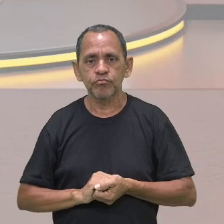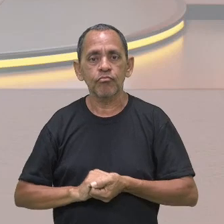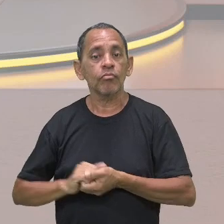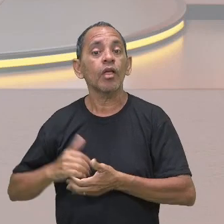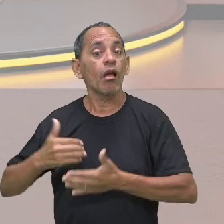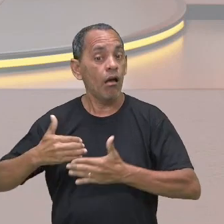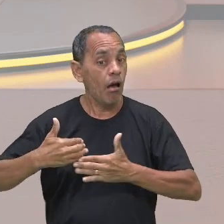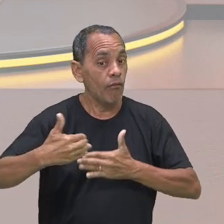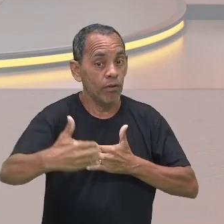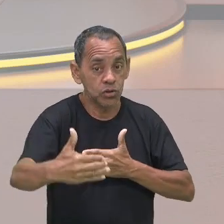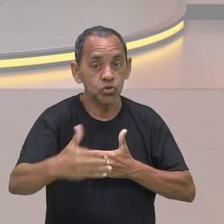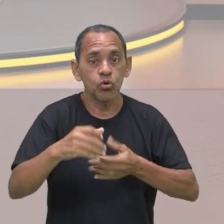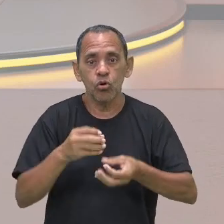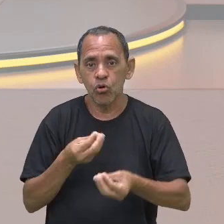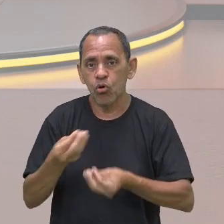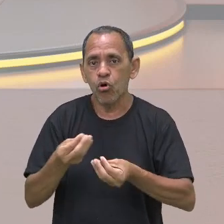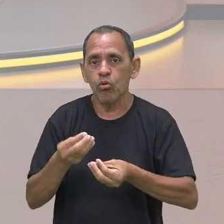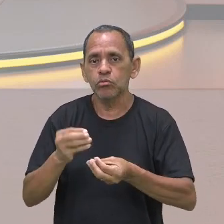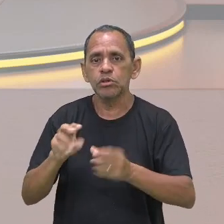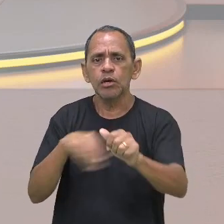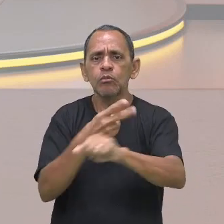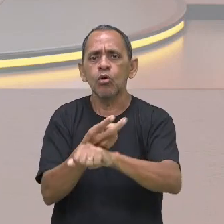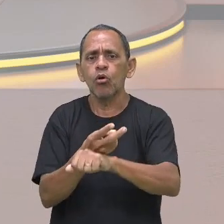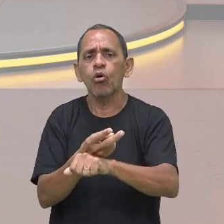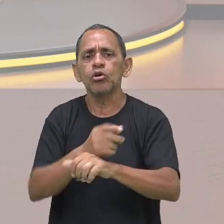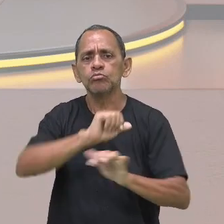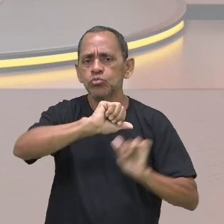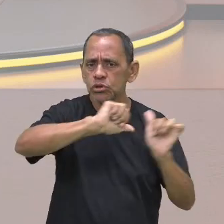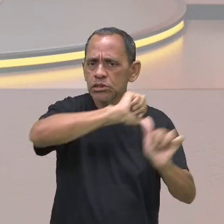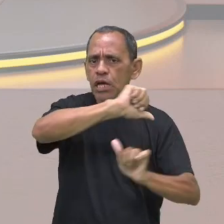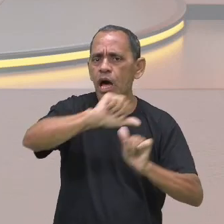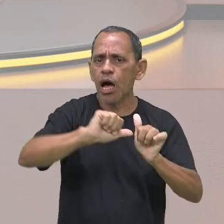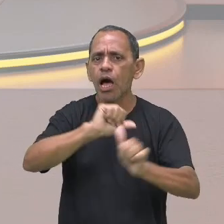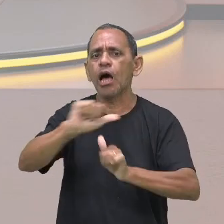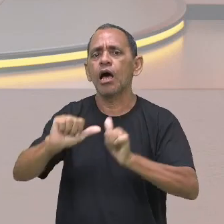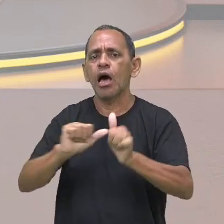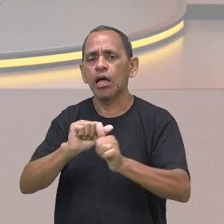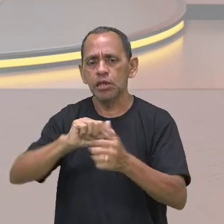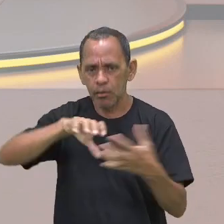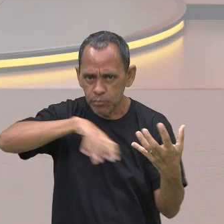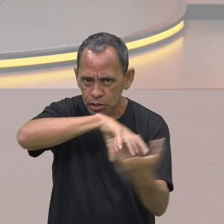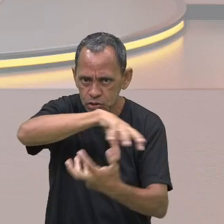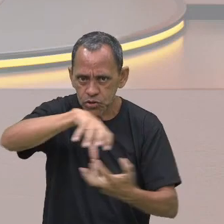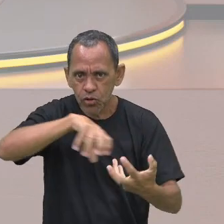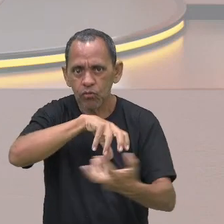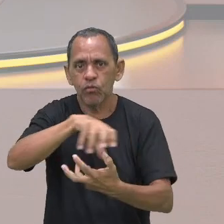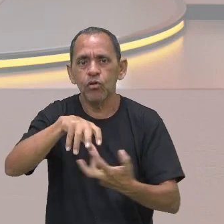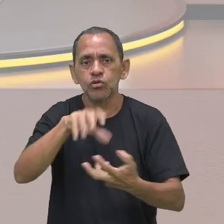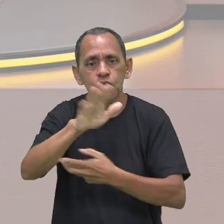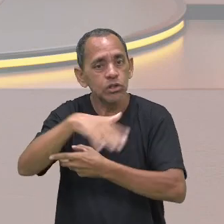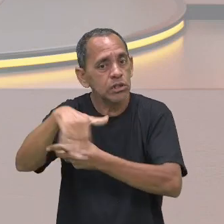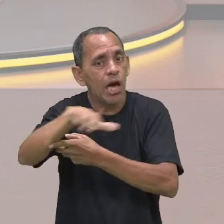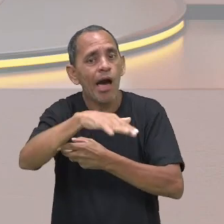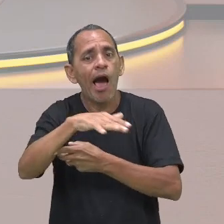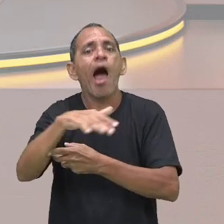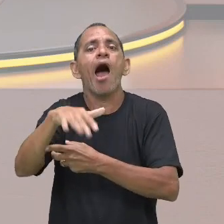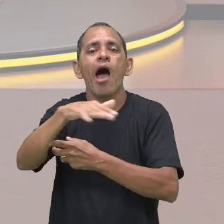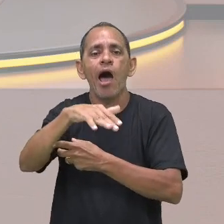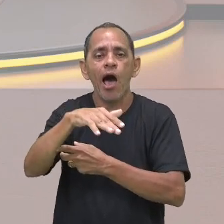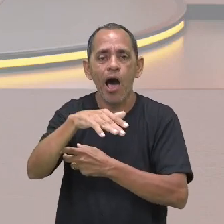avançou, mais tarde, transformada pelas revoluções nos campos da